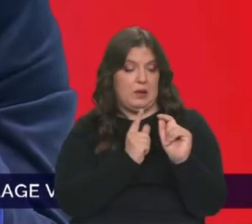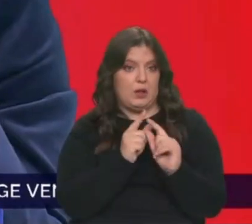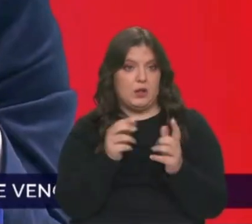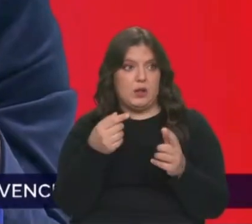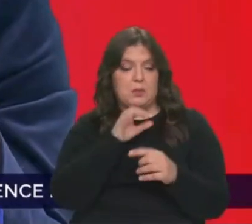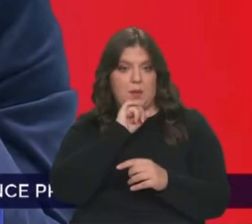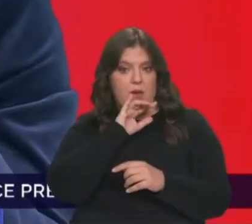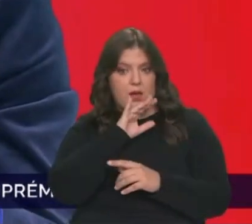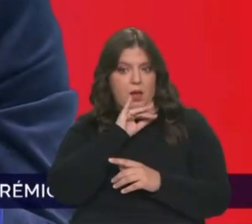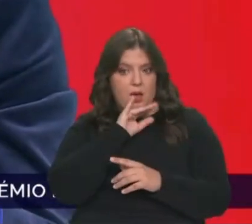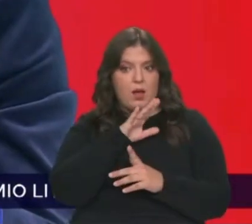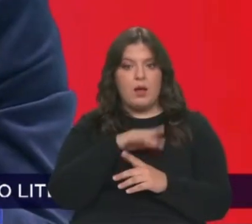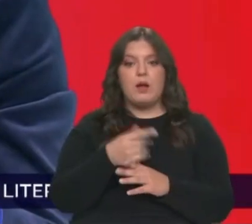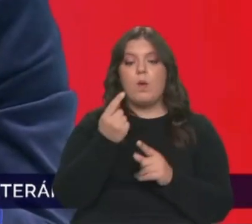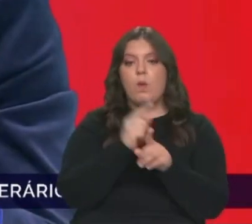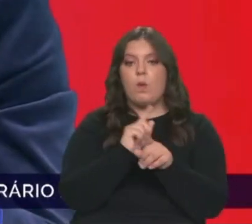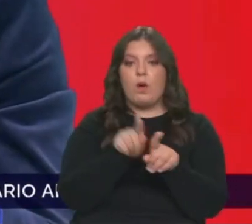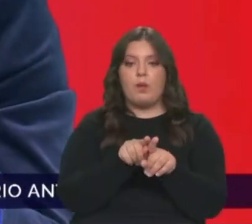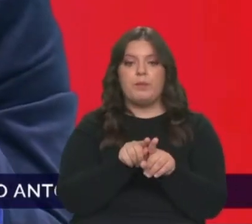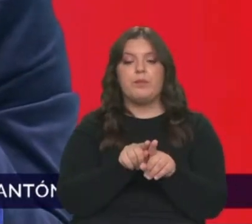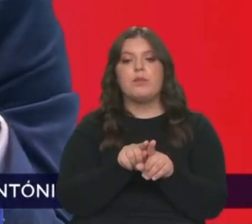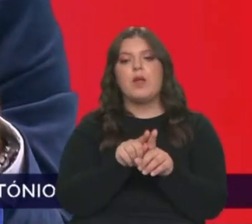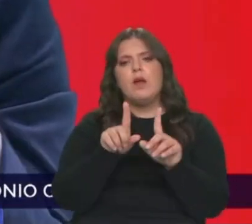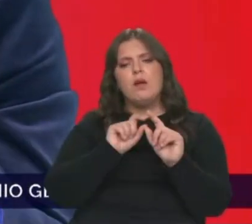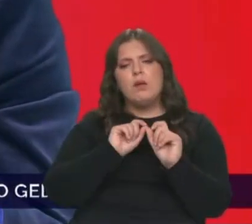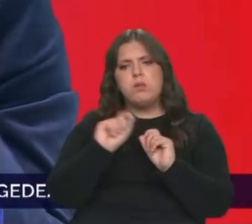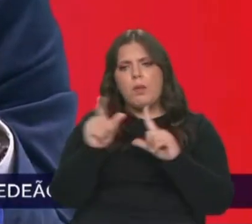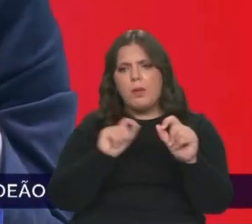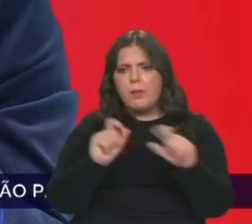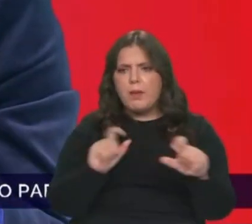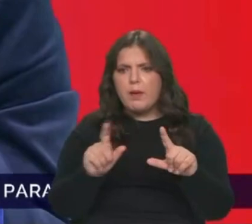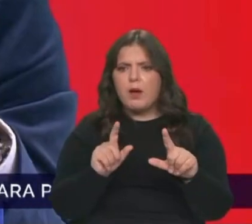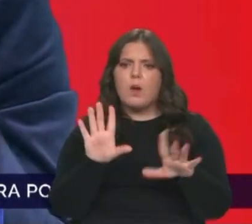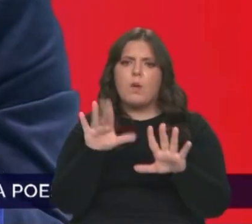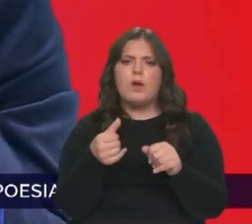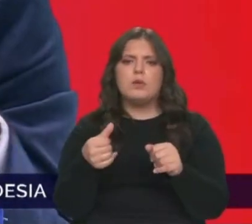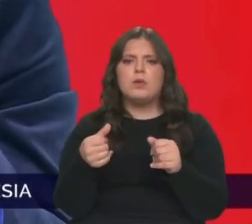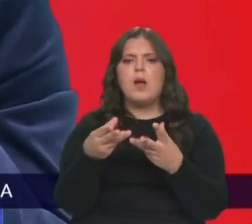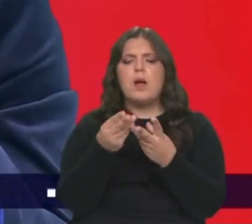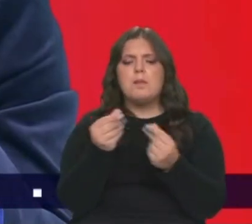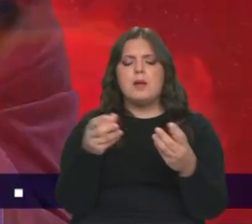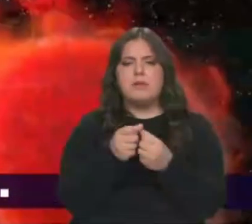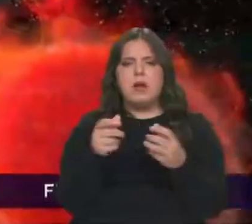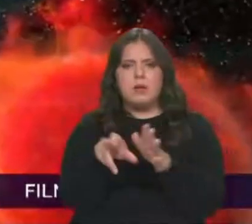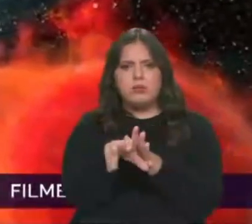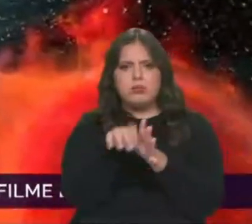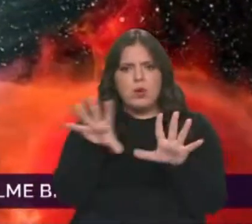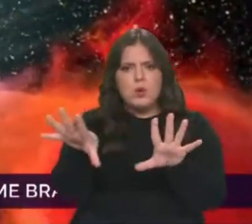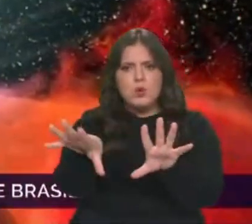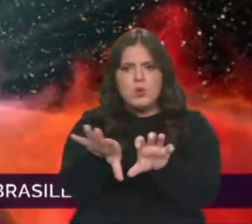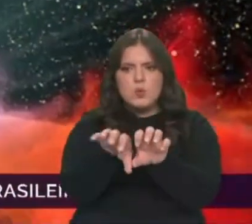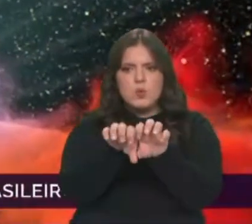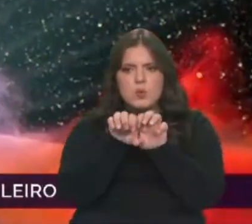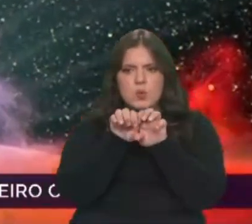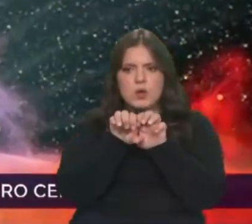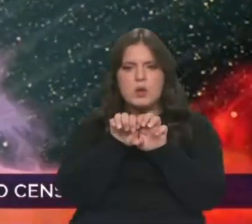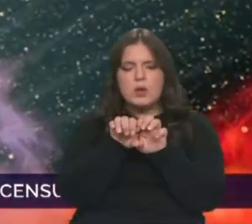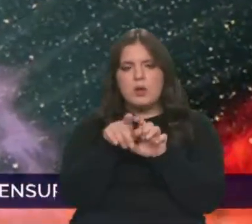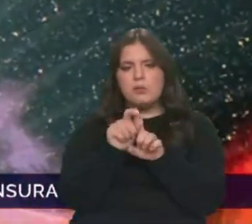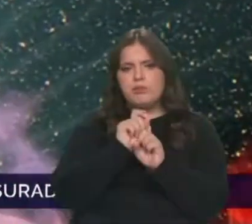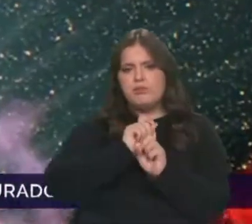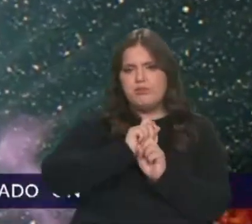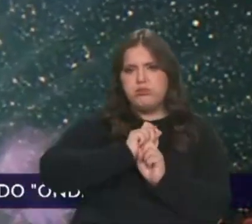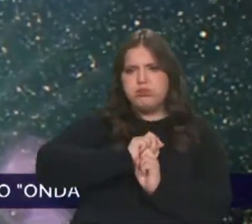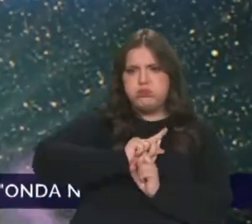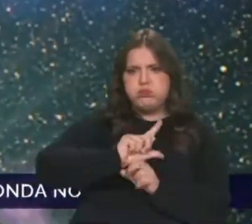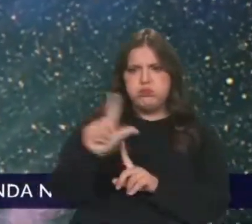diria que os próprios jatos que conseguem escapar quando os buracos negros estão a comer matéria a grande velocidade, e são jatos poderosíssimos,